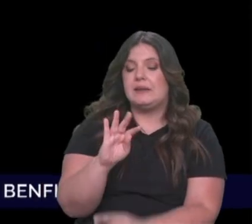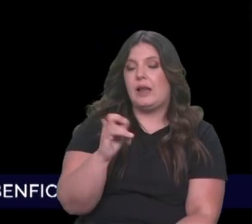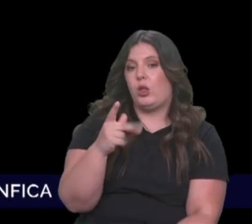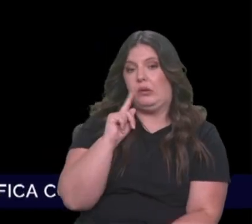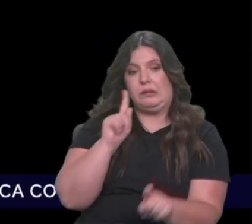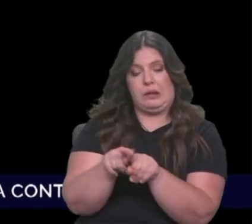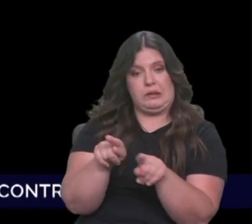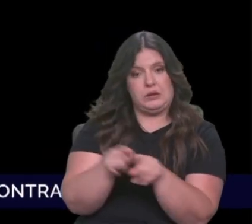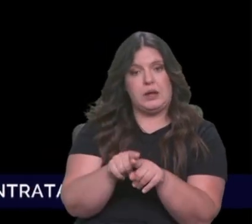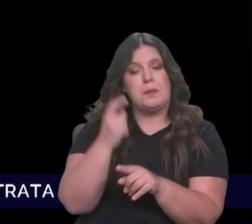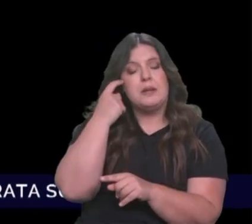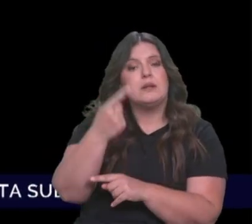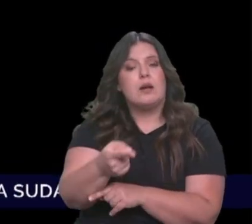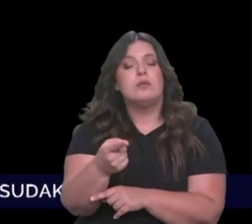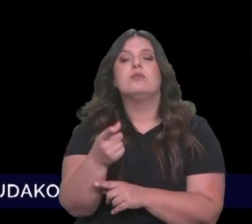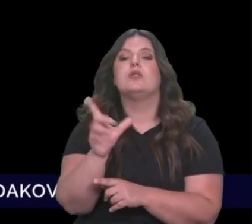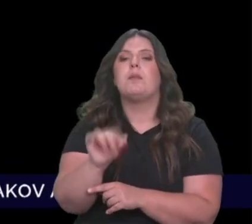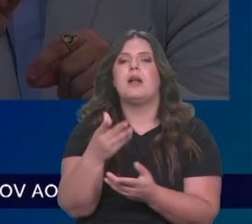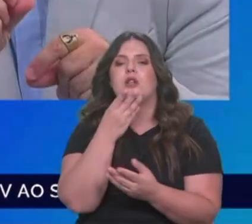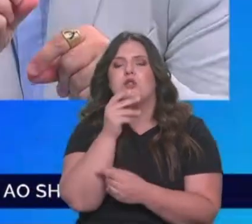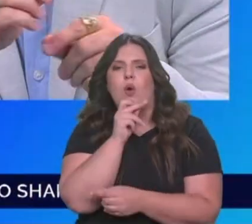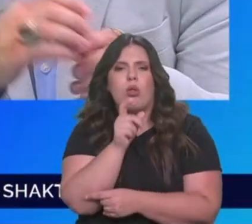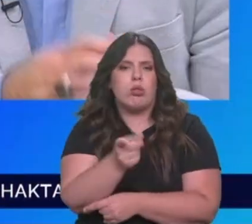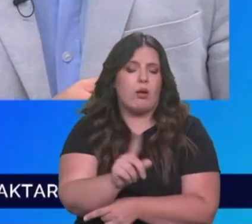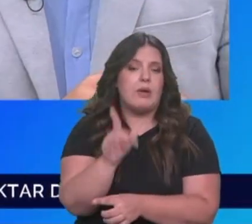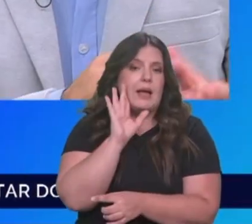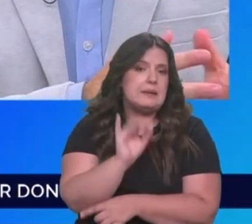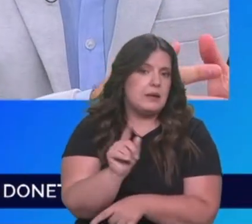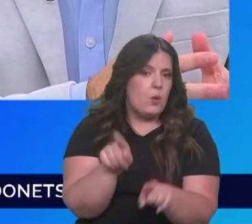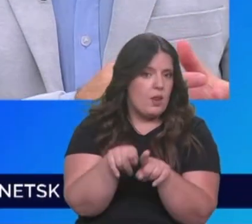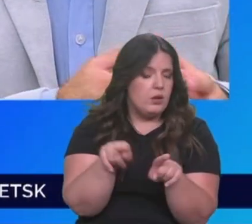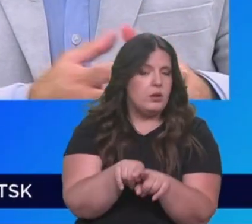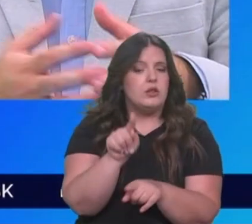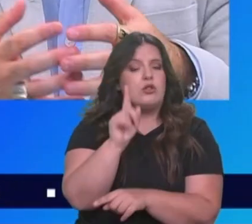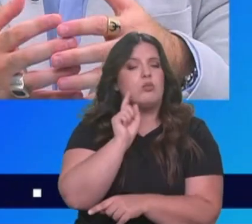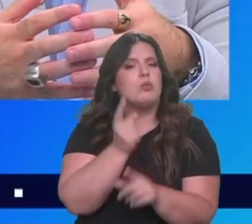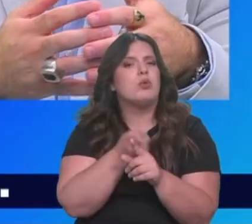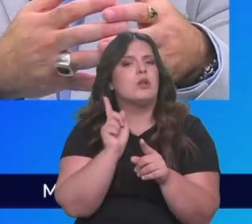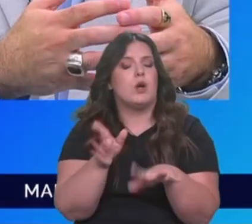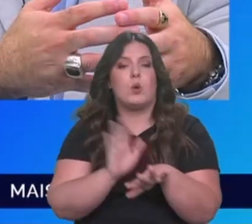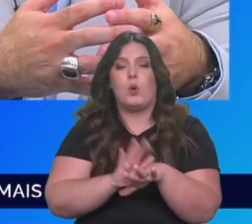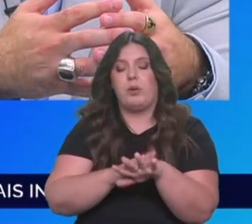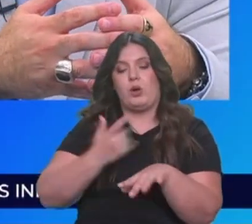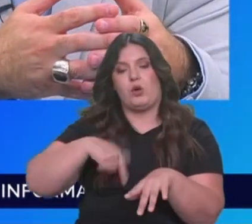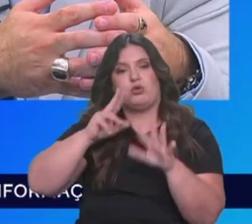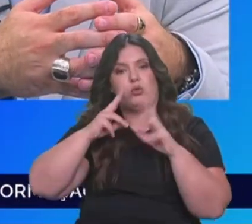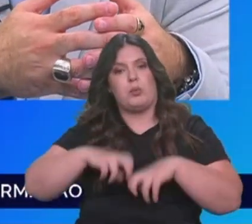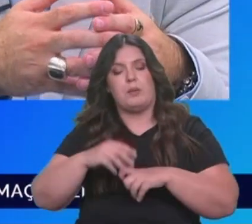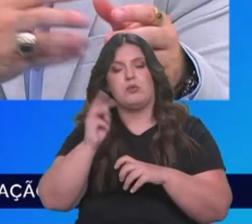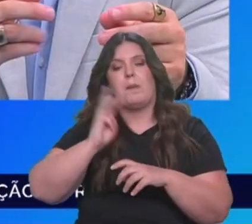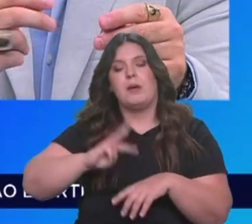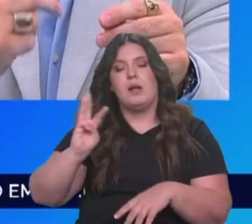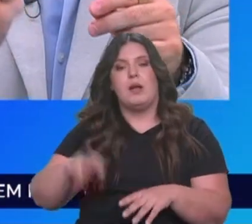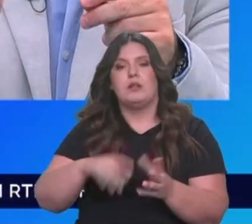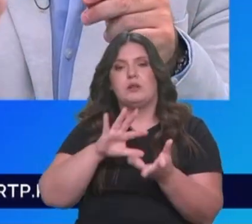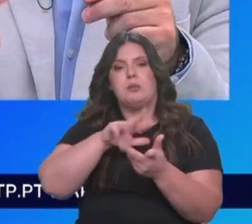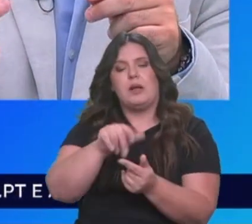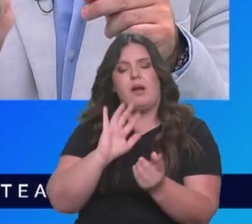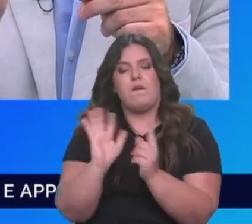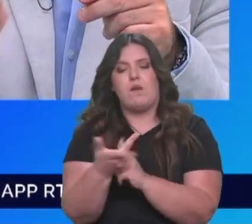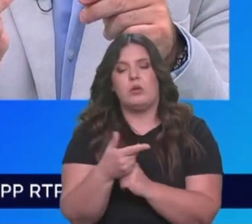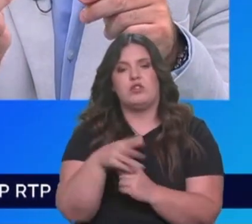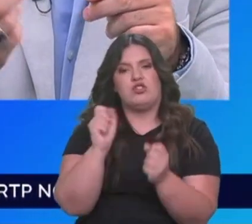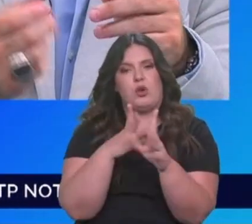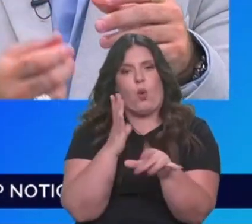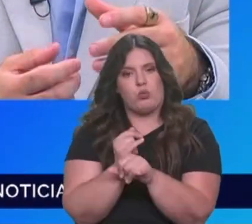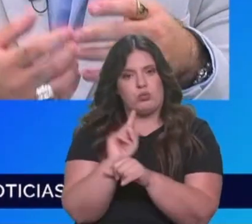assim. Nós pensávamos que o núcleo de Saturno também era sólido. Não, também é assim. Isto é importante porquê? Porque nós já descobrimos milhares de planetas a orbitar outras estrelas,